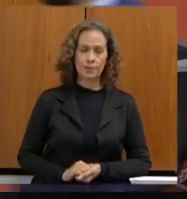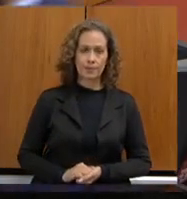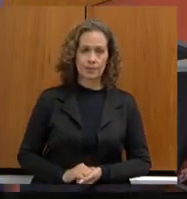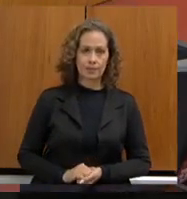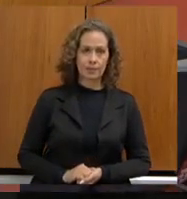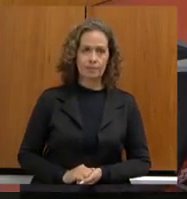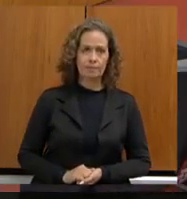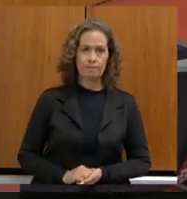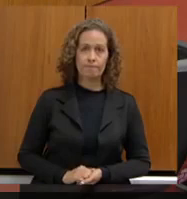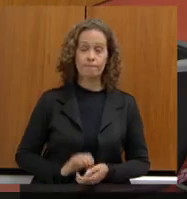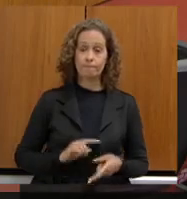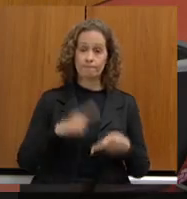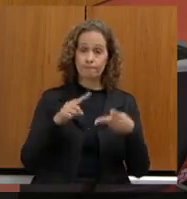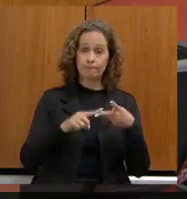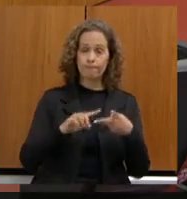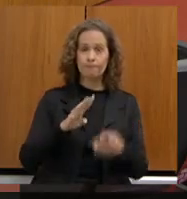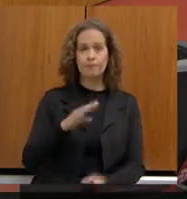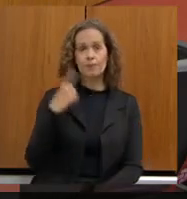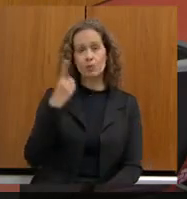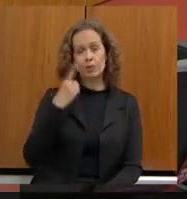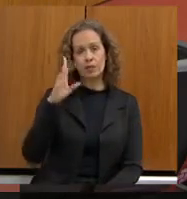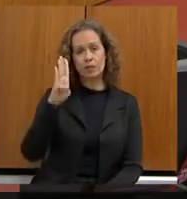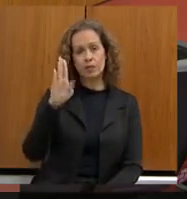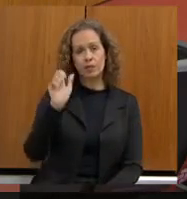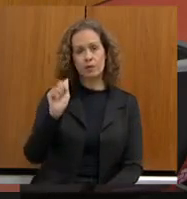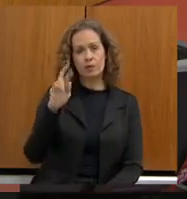e em seguida o deputado Arthur